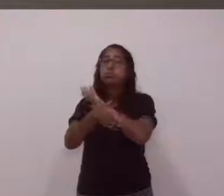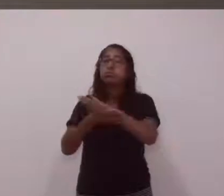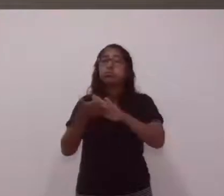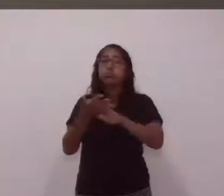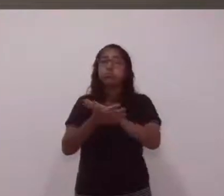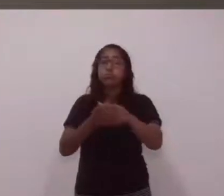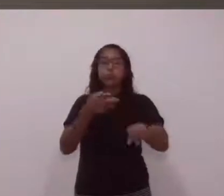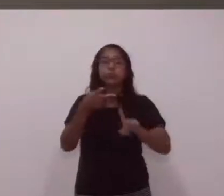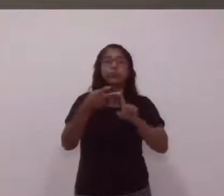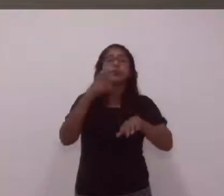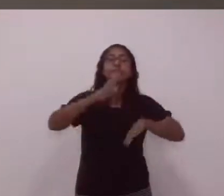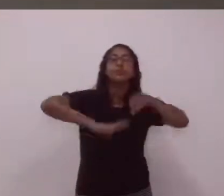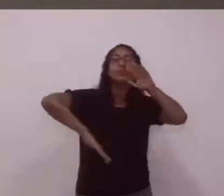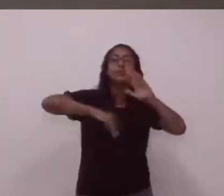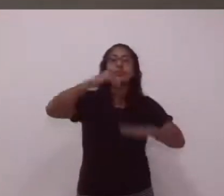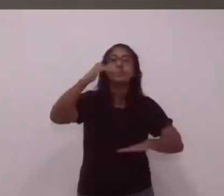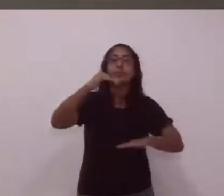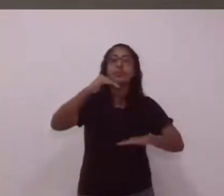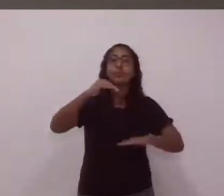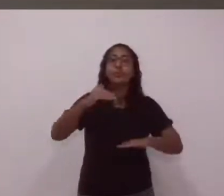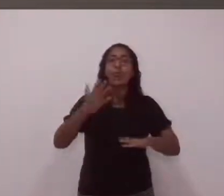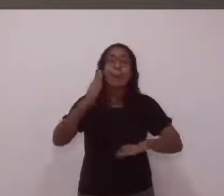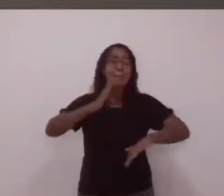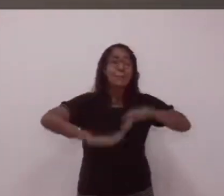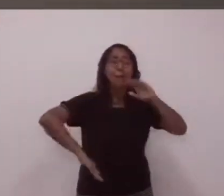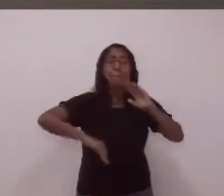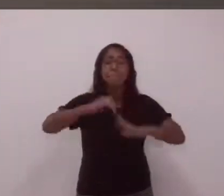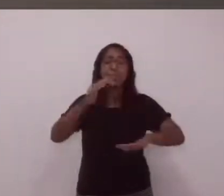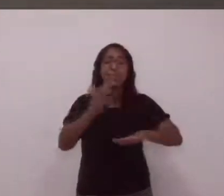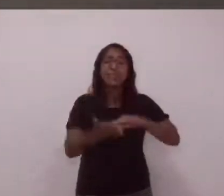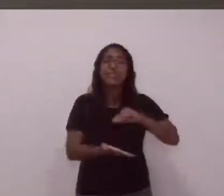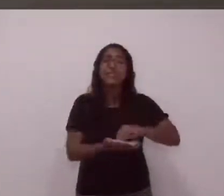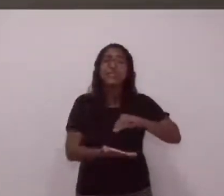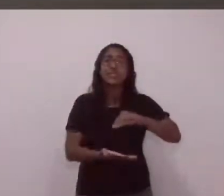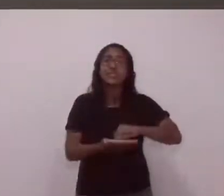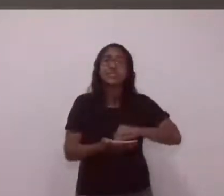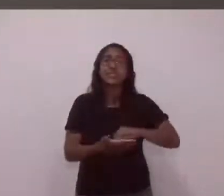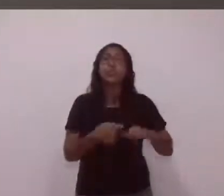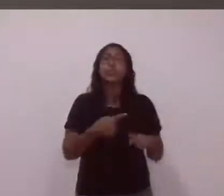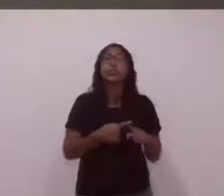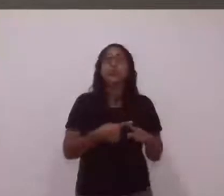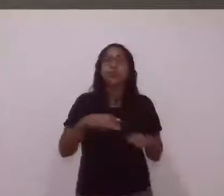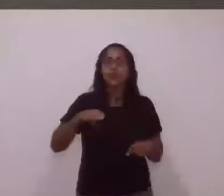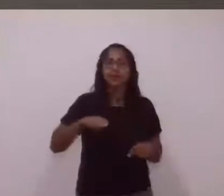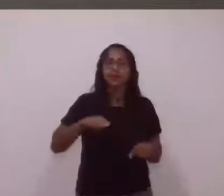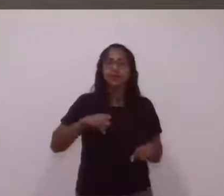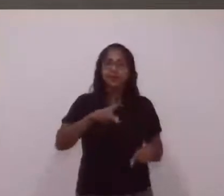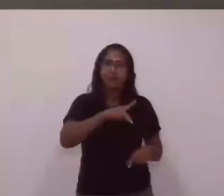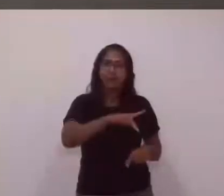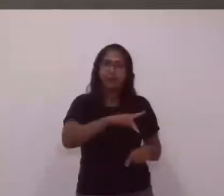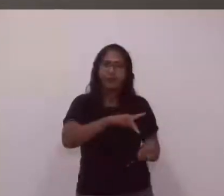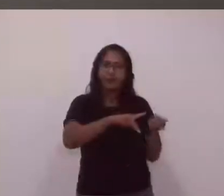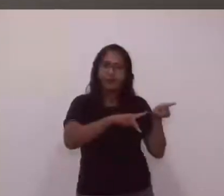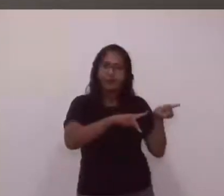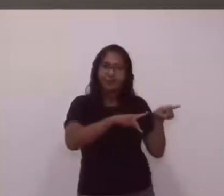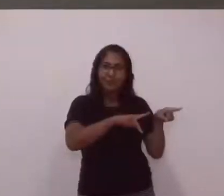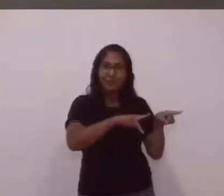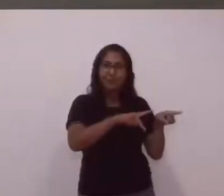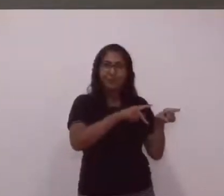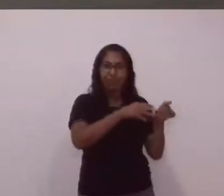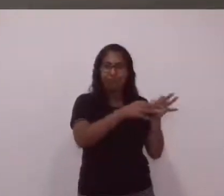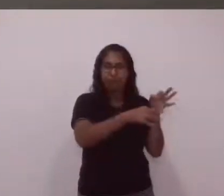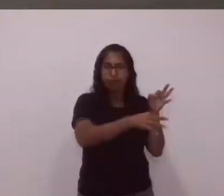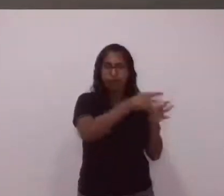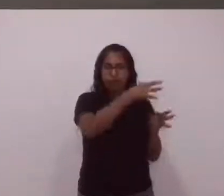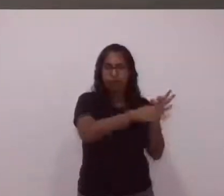habilidade que falta de habilidade quando o próprio ministério público e aí para mim é o argumento que me incomoda se